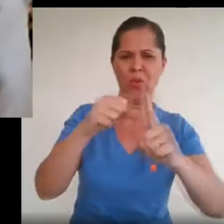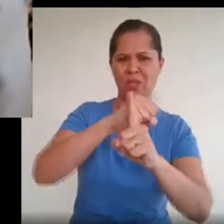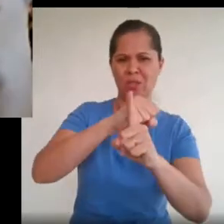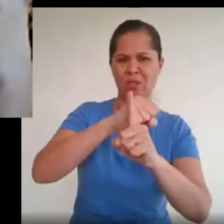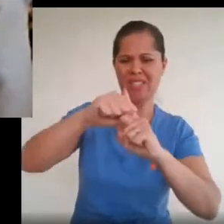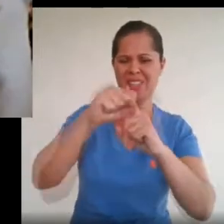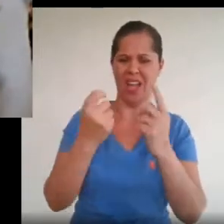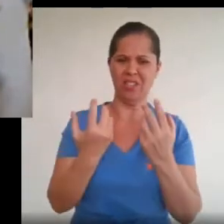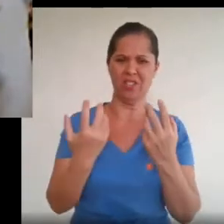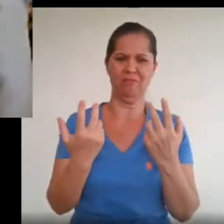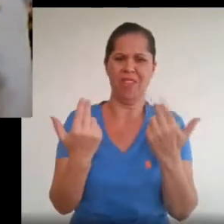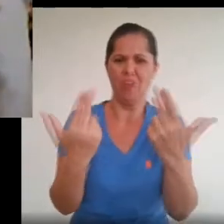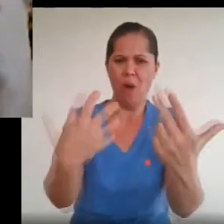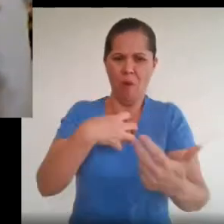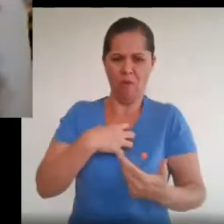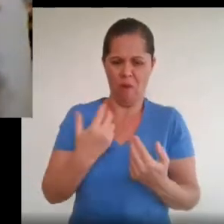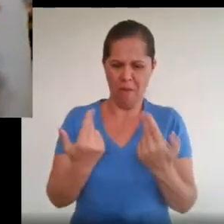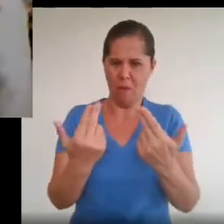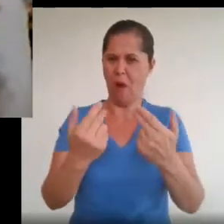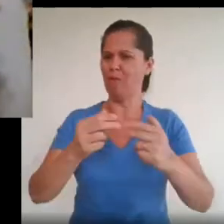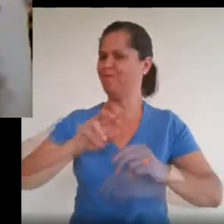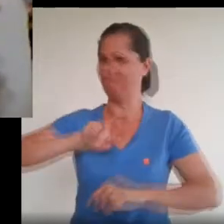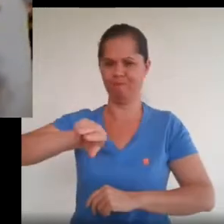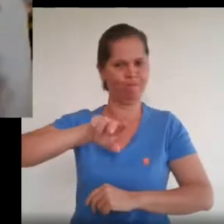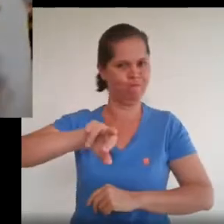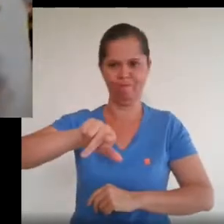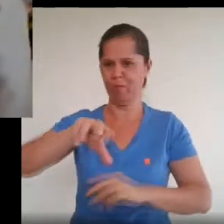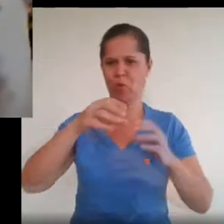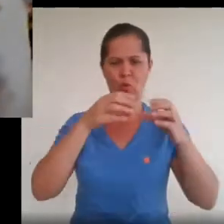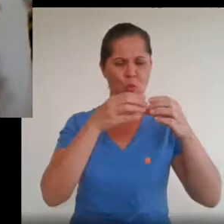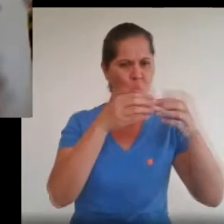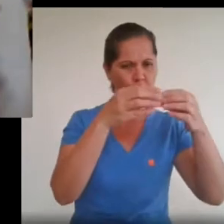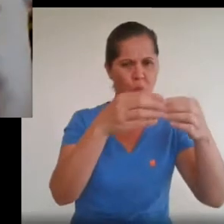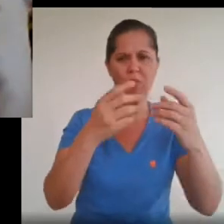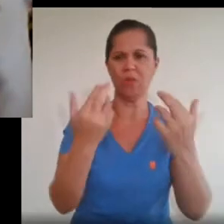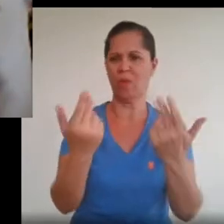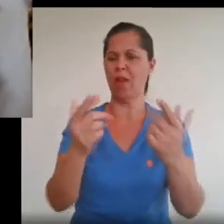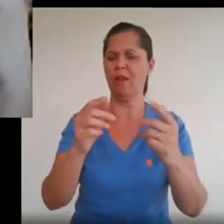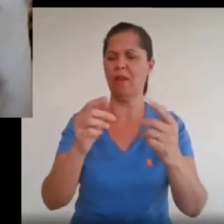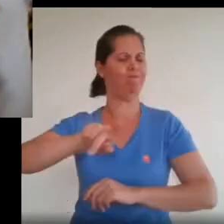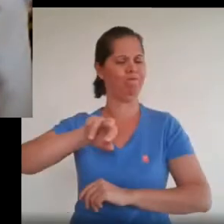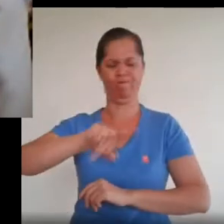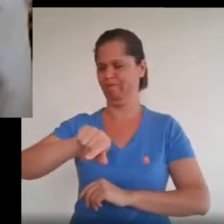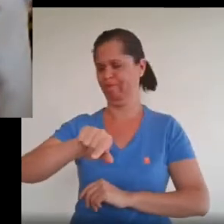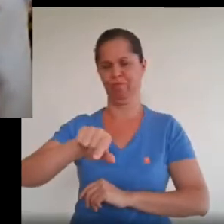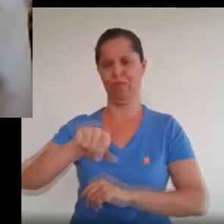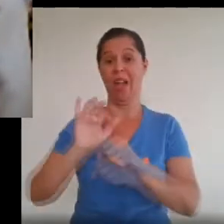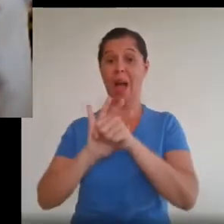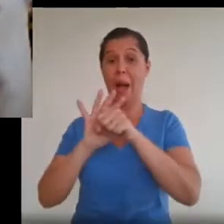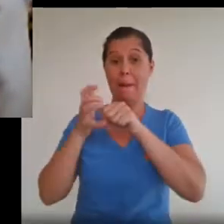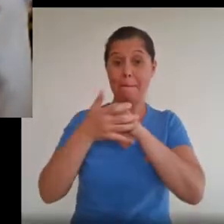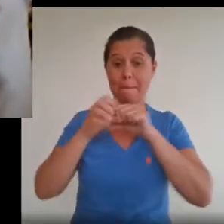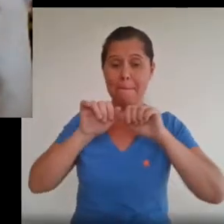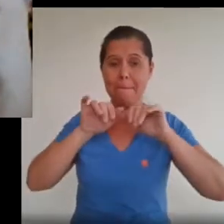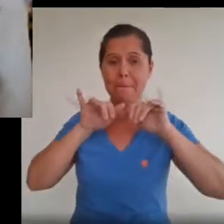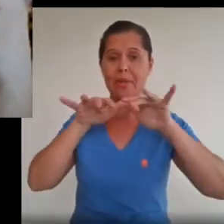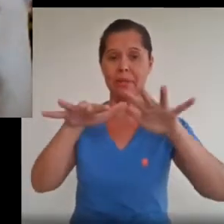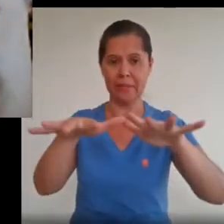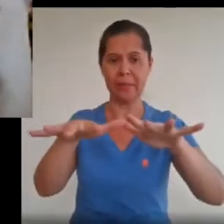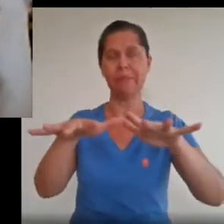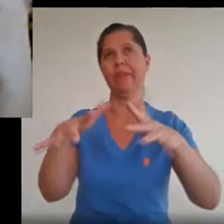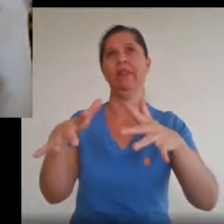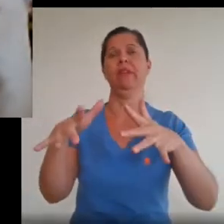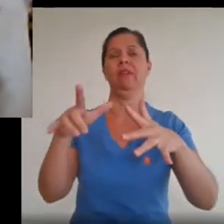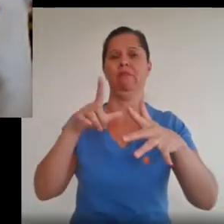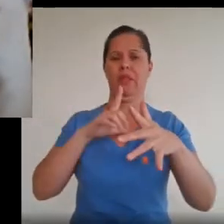população. Neste momento histórico de grande desigualdade, a pandemia, além